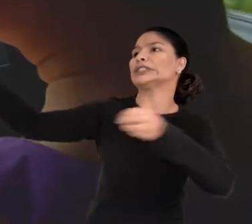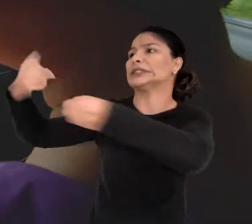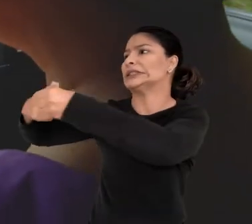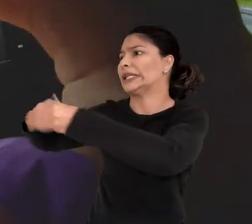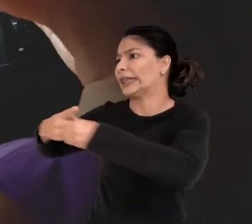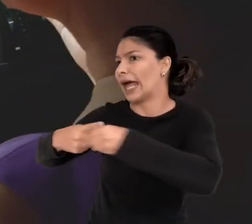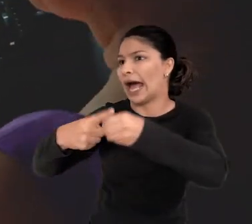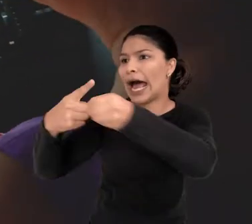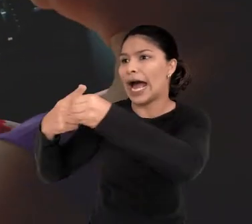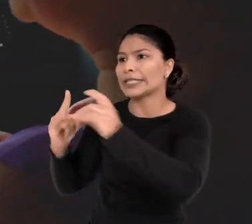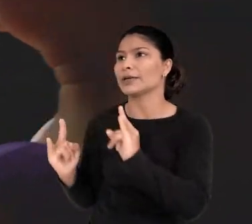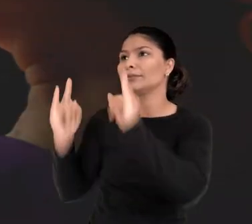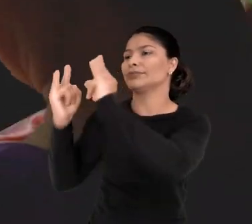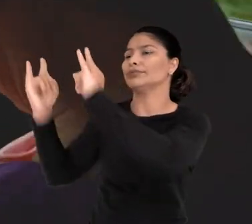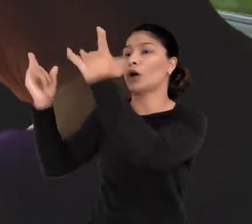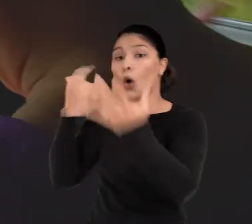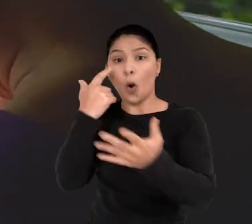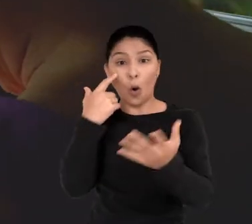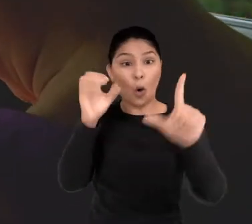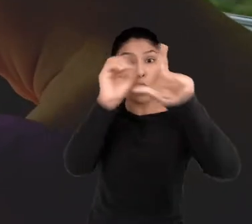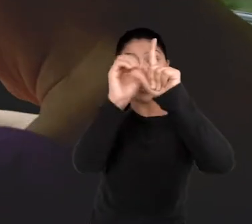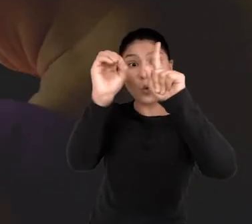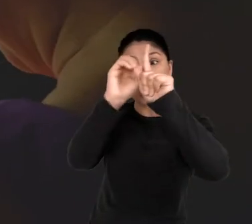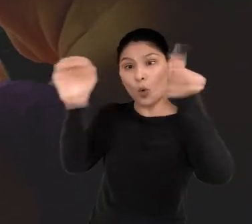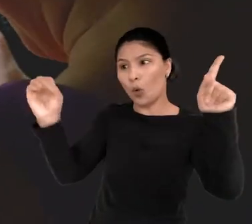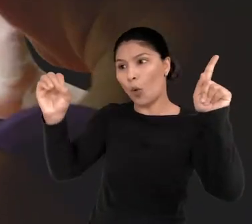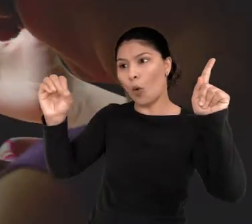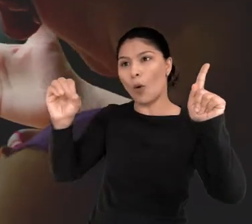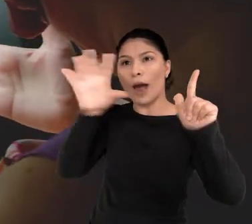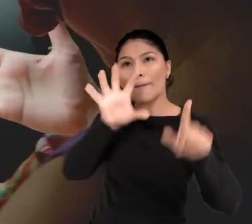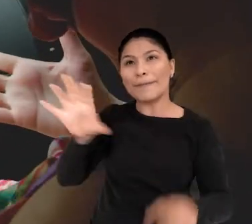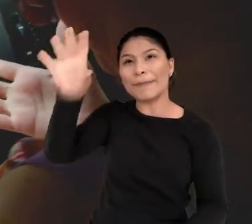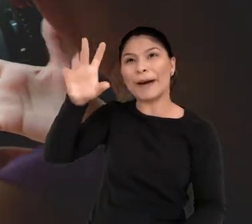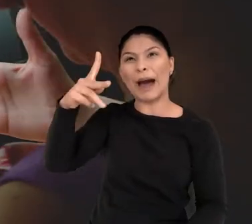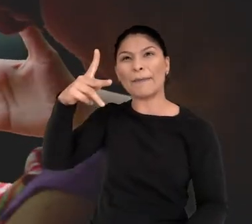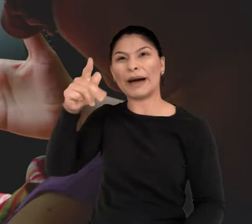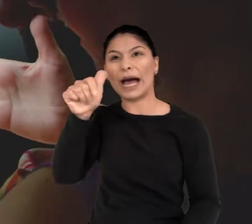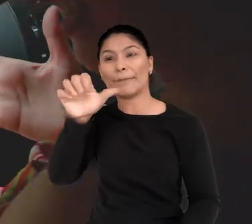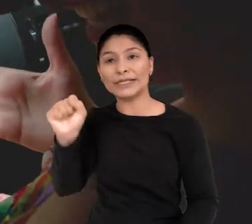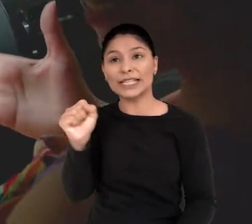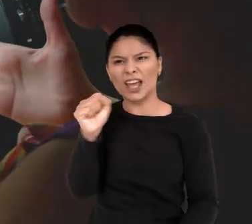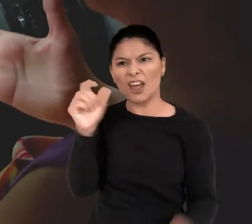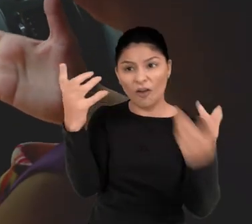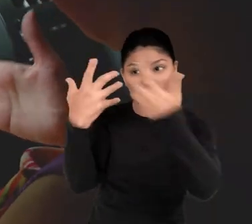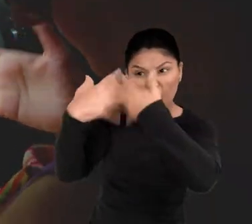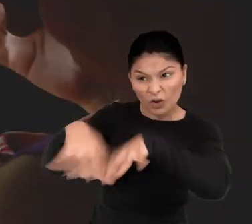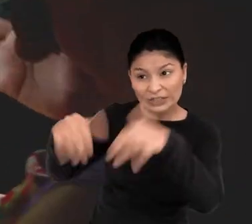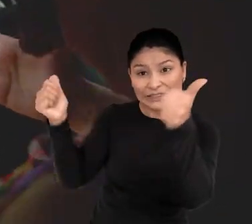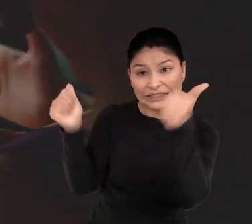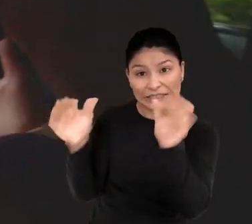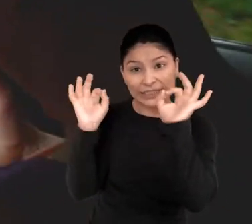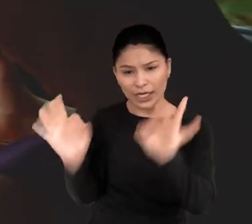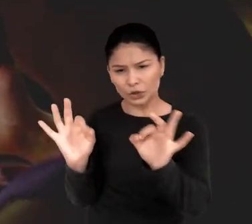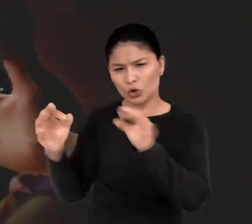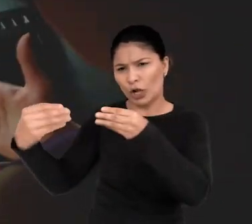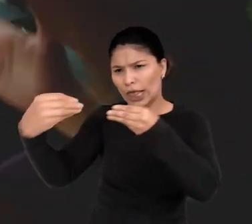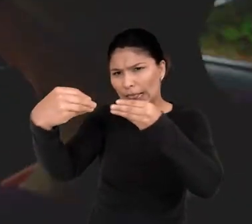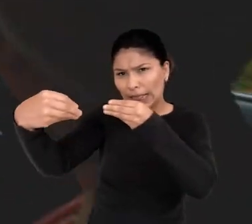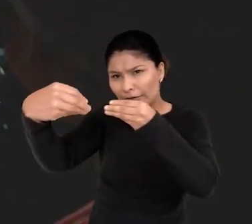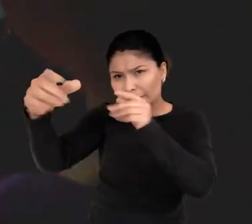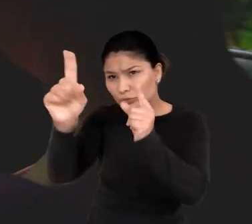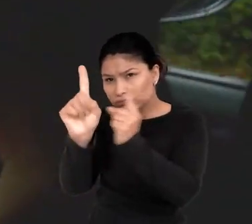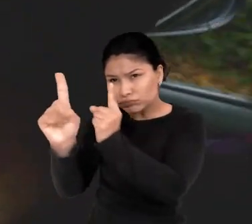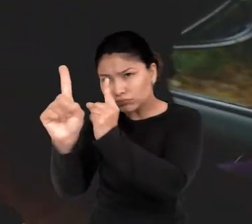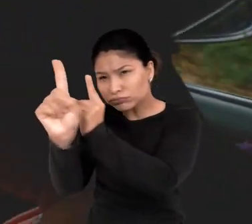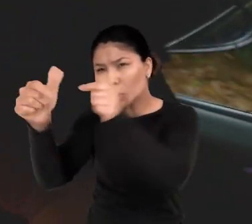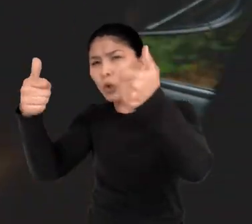longe da civilização E olha só, o Google Map está funcionando direitinho Meu querido Ó,